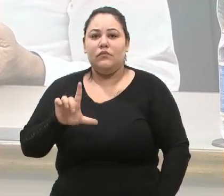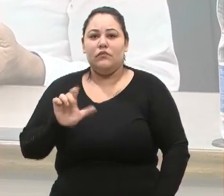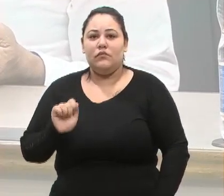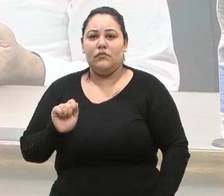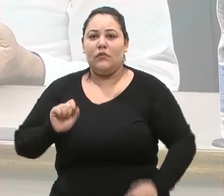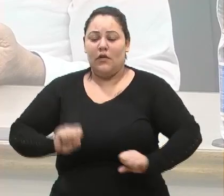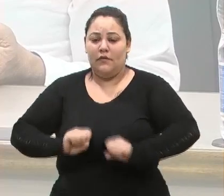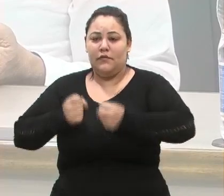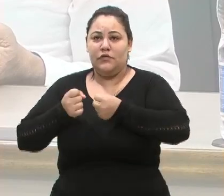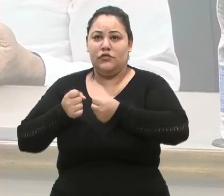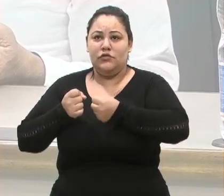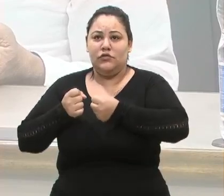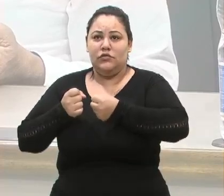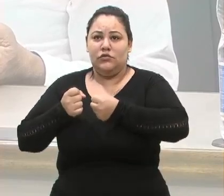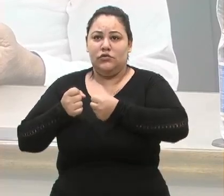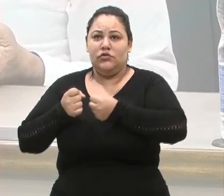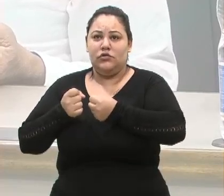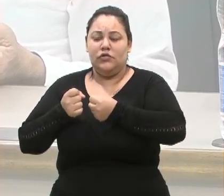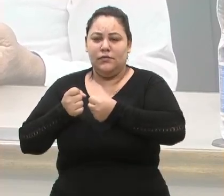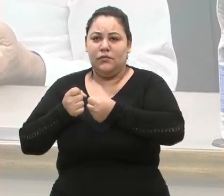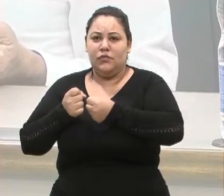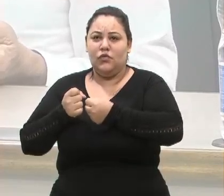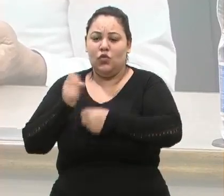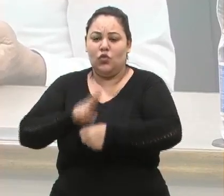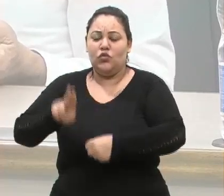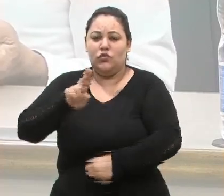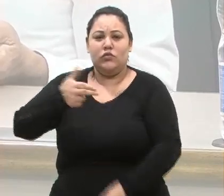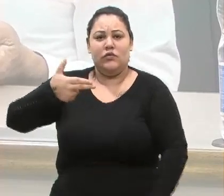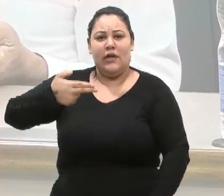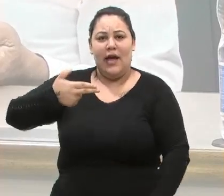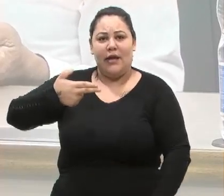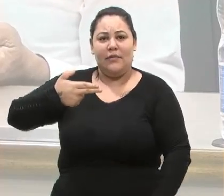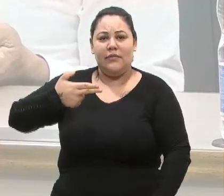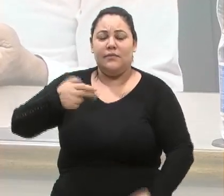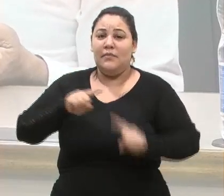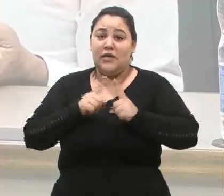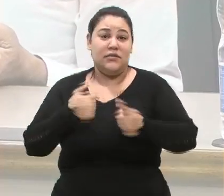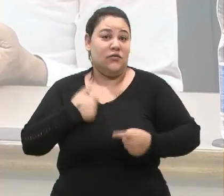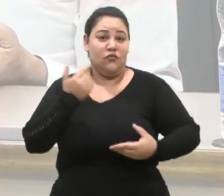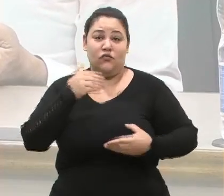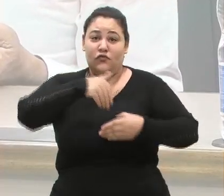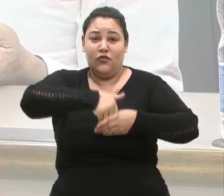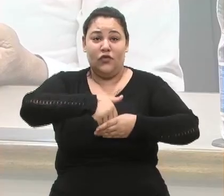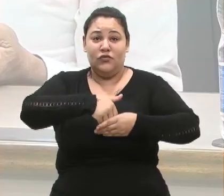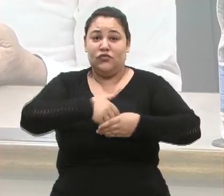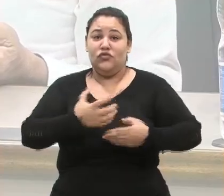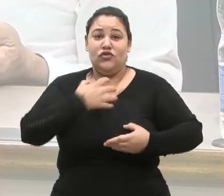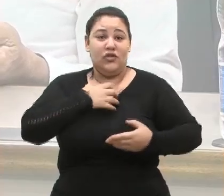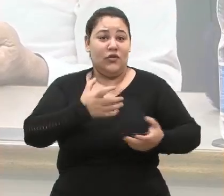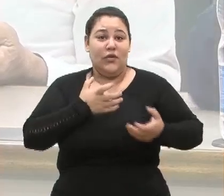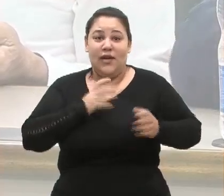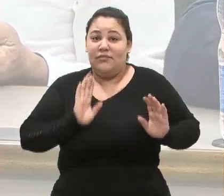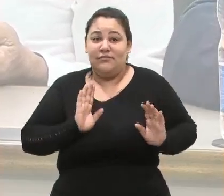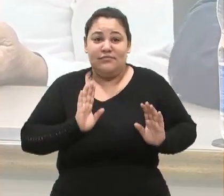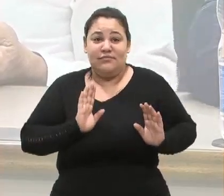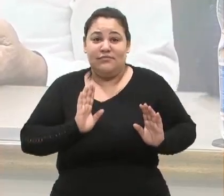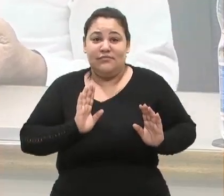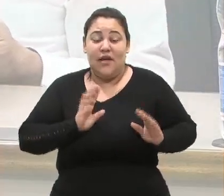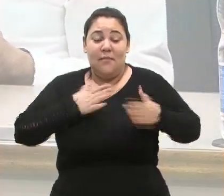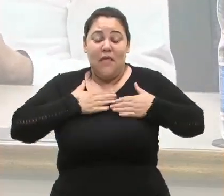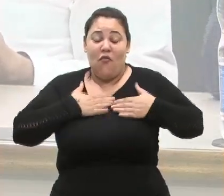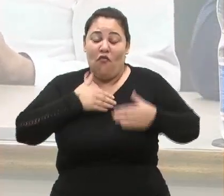né? Até agora tem que dar satisfação. Mas o que eu quero dizer é isso, eu voto do jeito que eu quero. E sempre votarei. Agora,